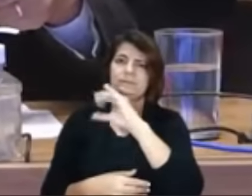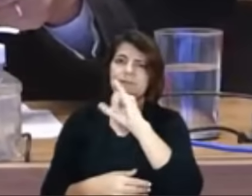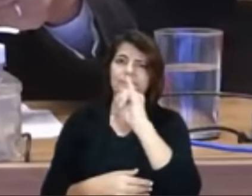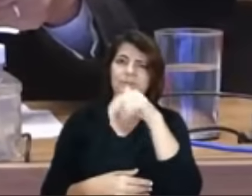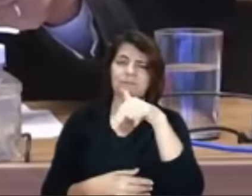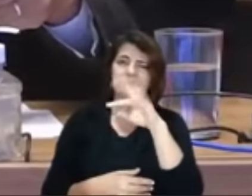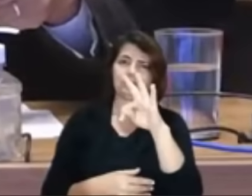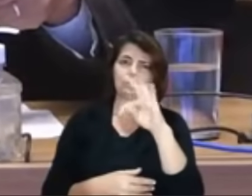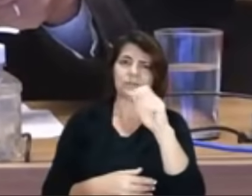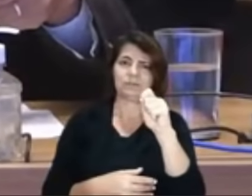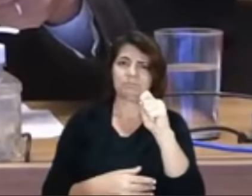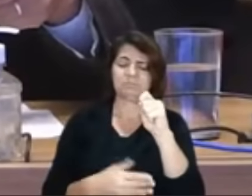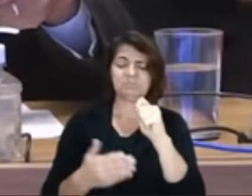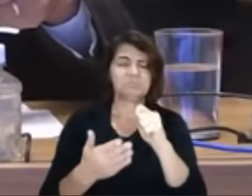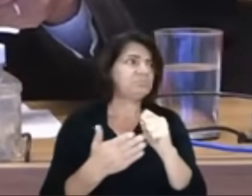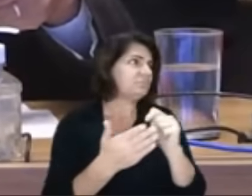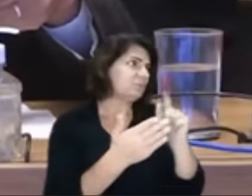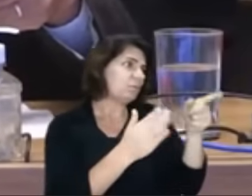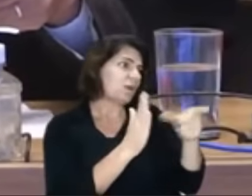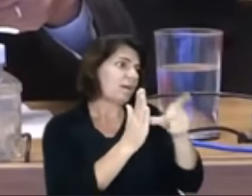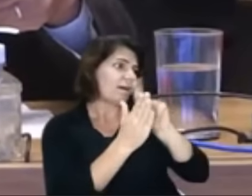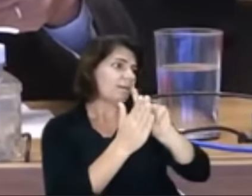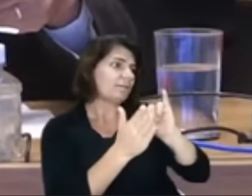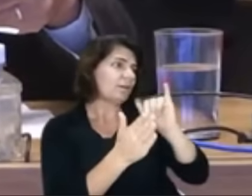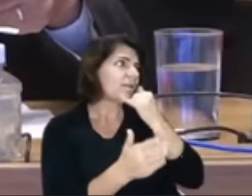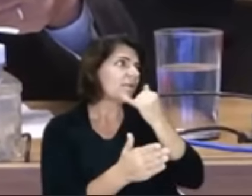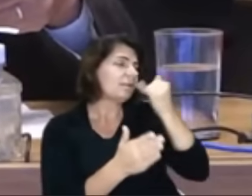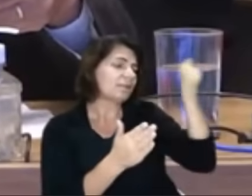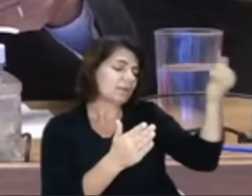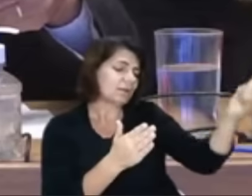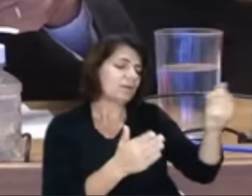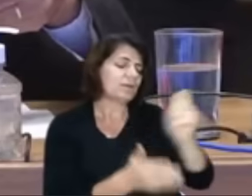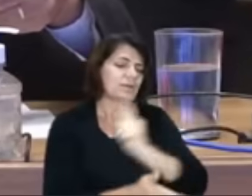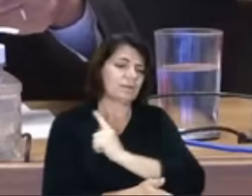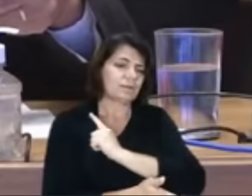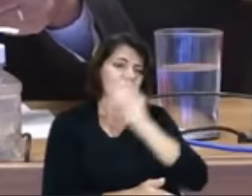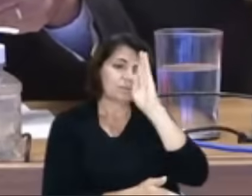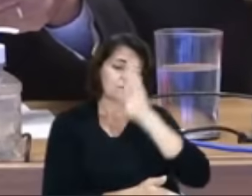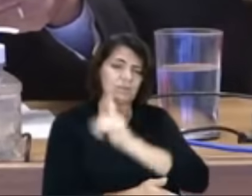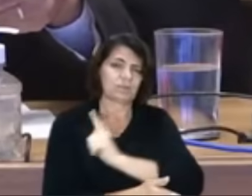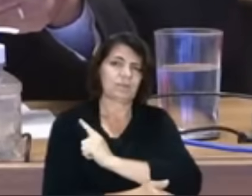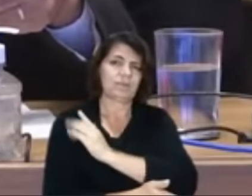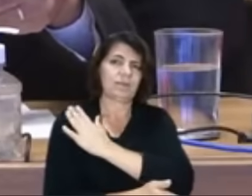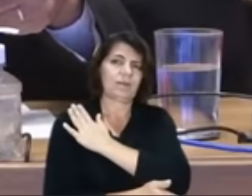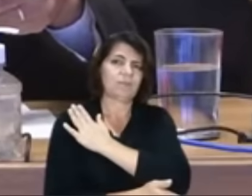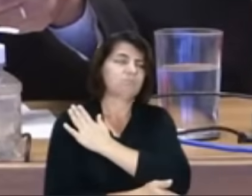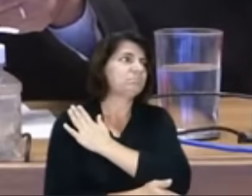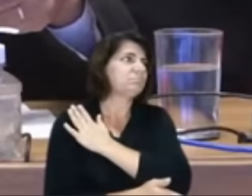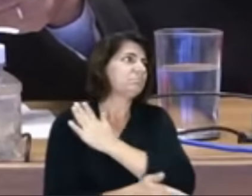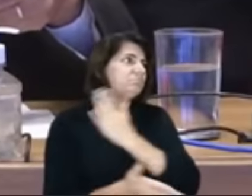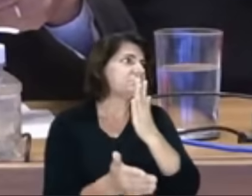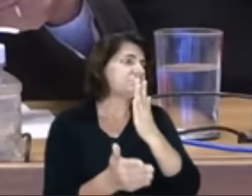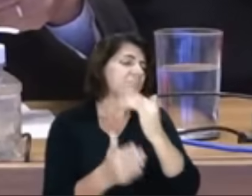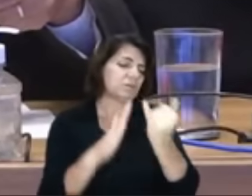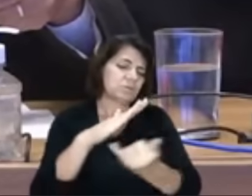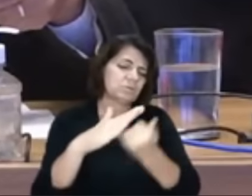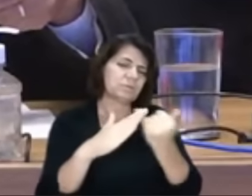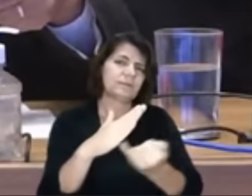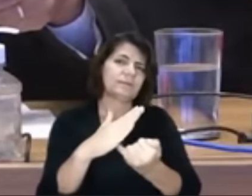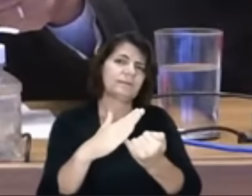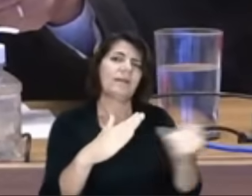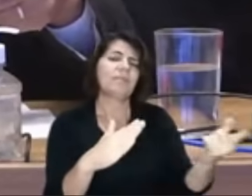antes e o liguei Ligar para o general Penteado era o meu secretário executivo do gabinete de segurança institucional que havia